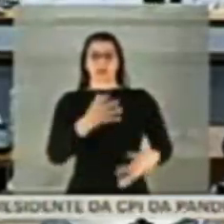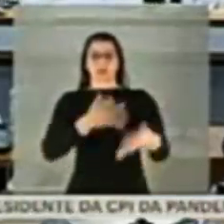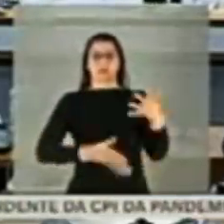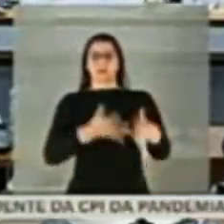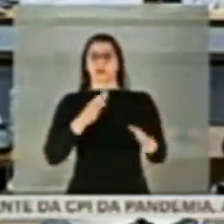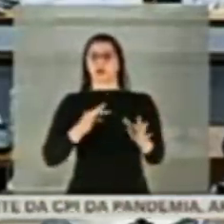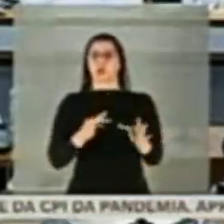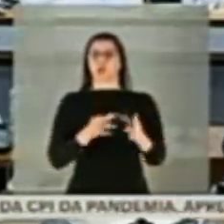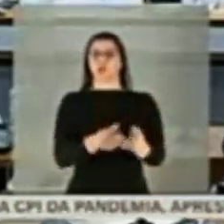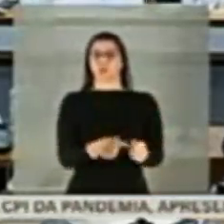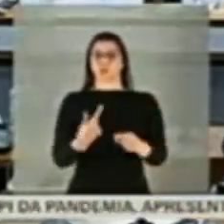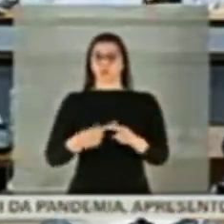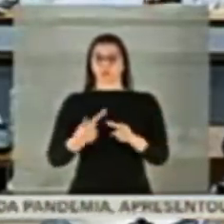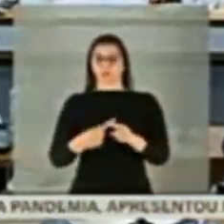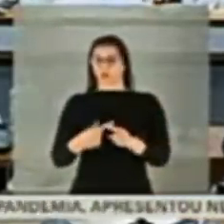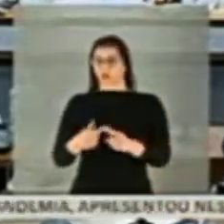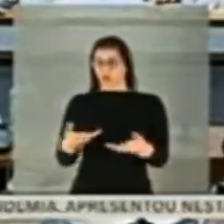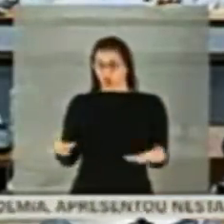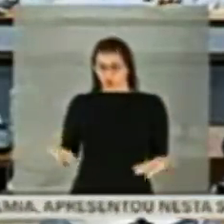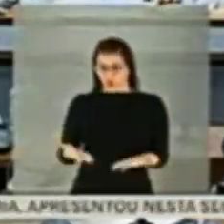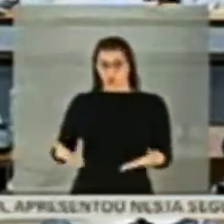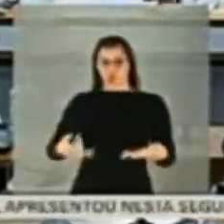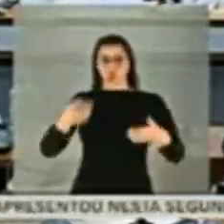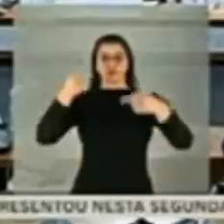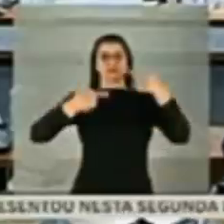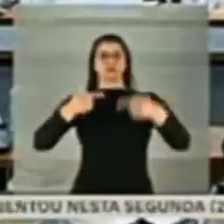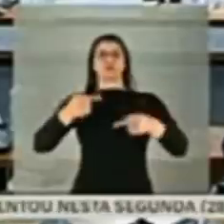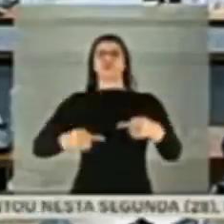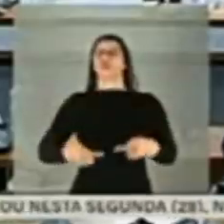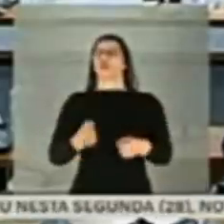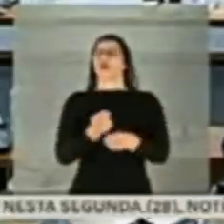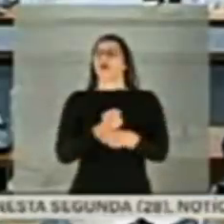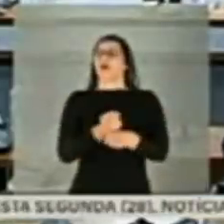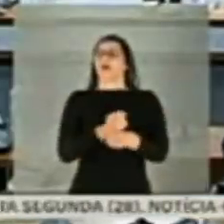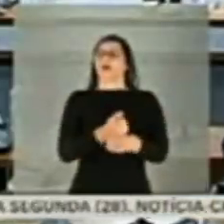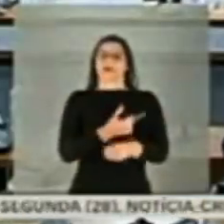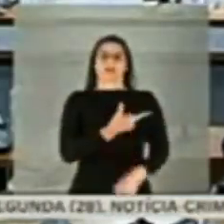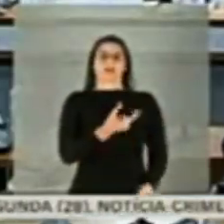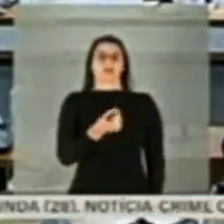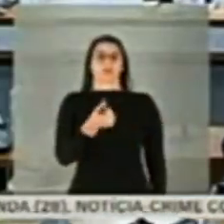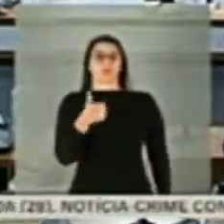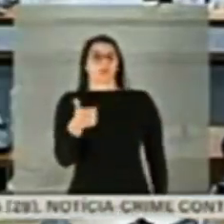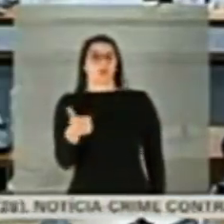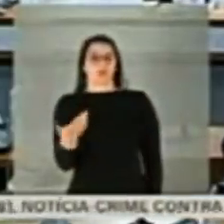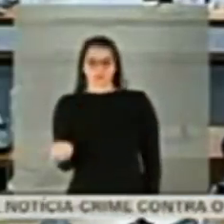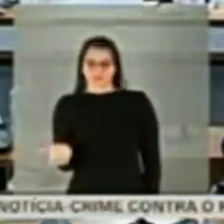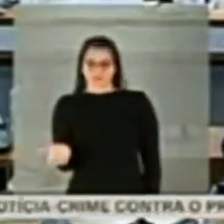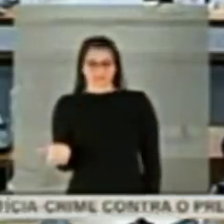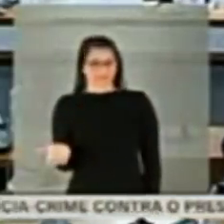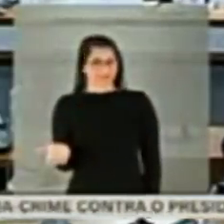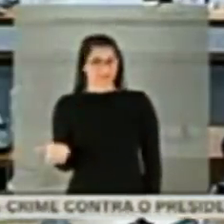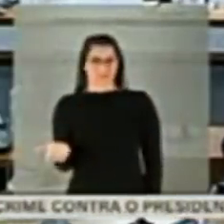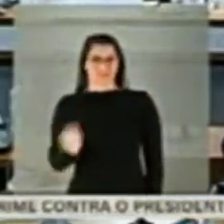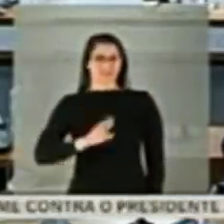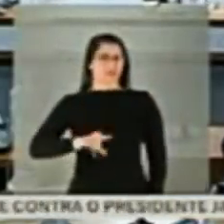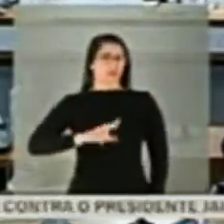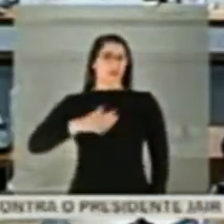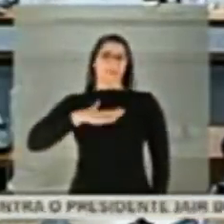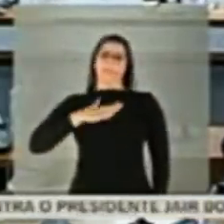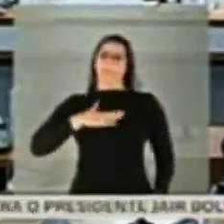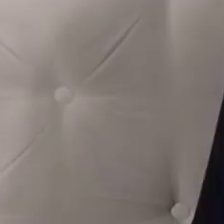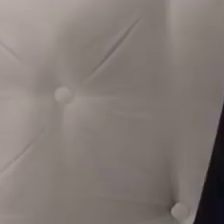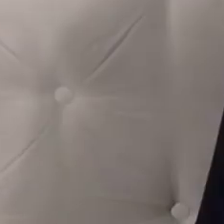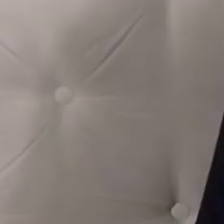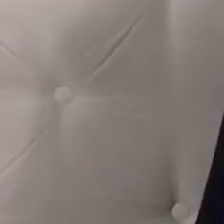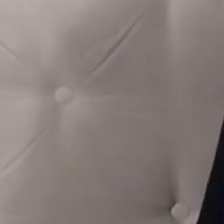nós estamos aqui, incrivelmente, discutindo 2011. Quer dizer, efetivamente, esse não é o meu papel como